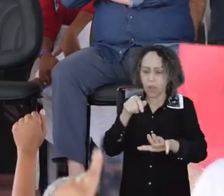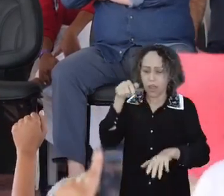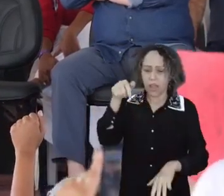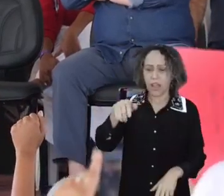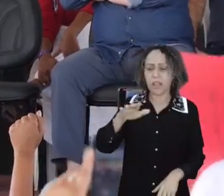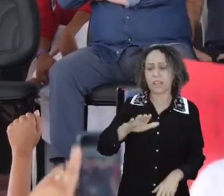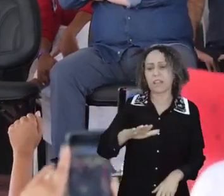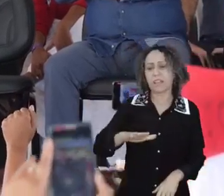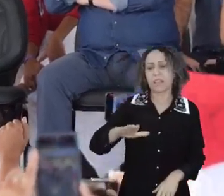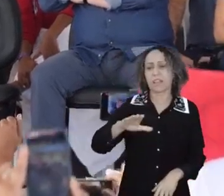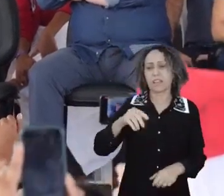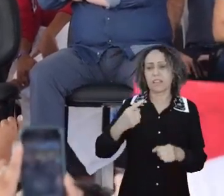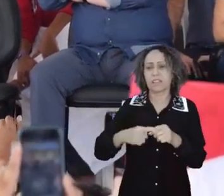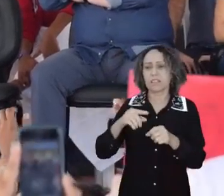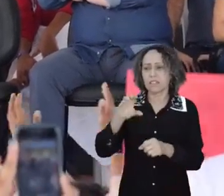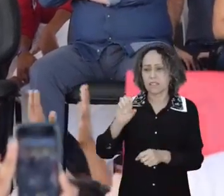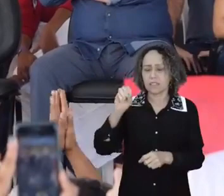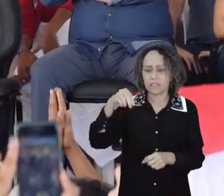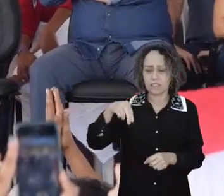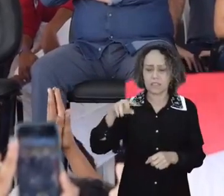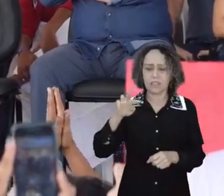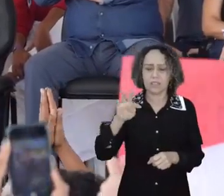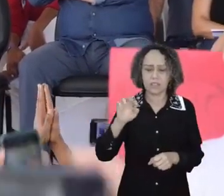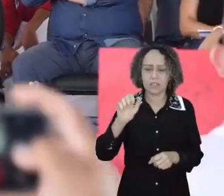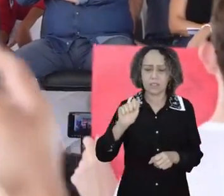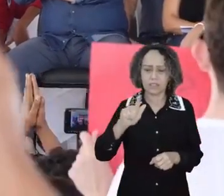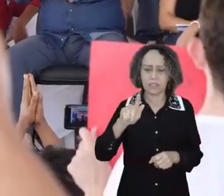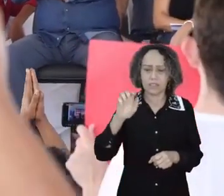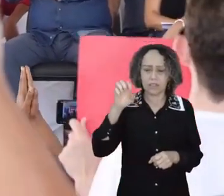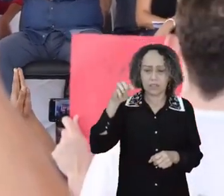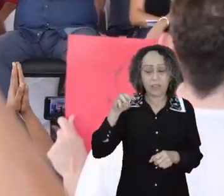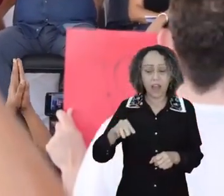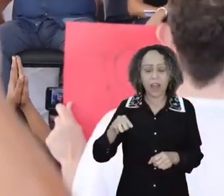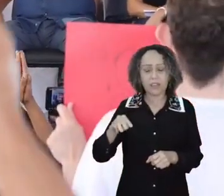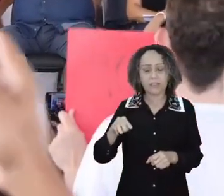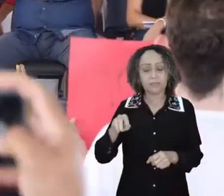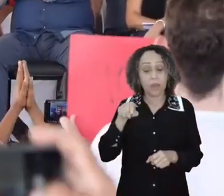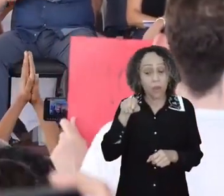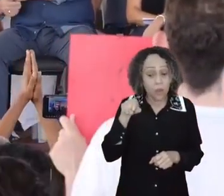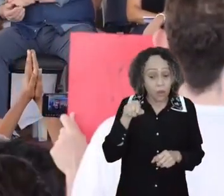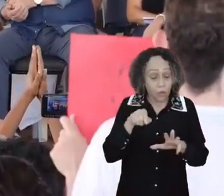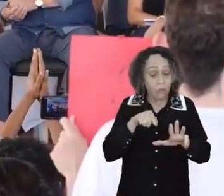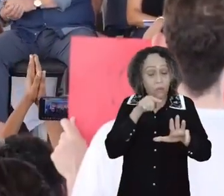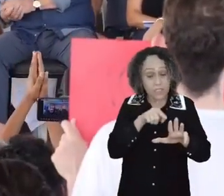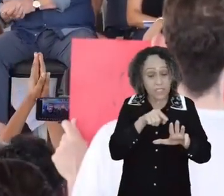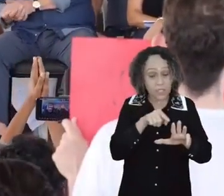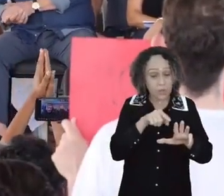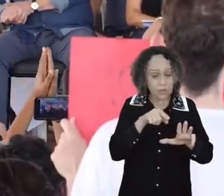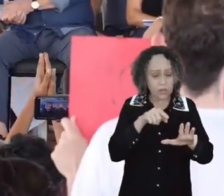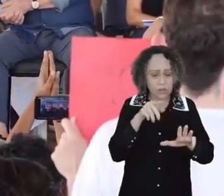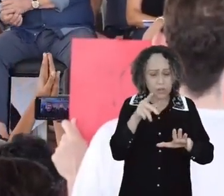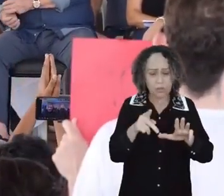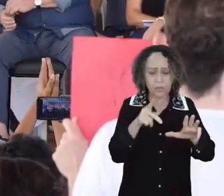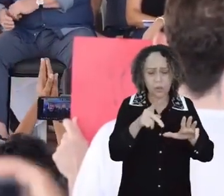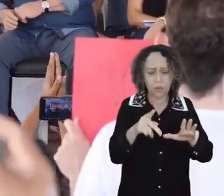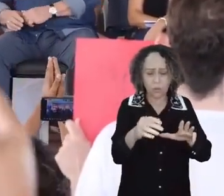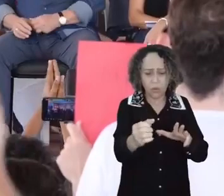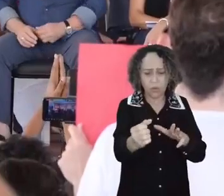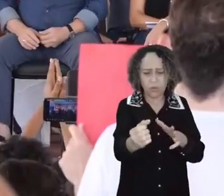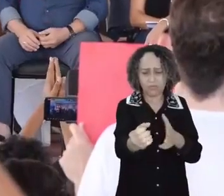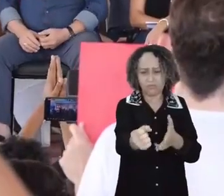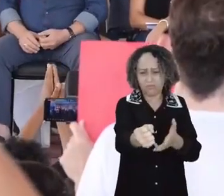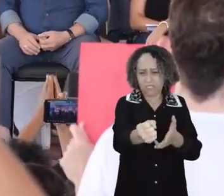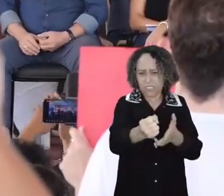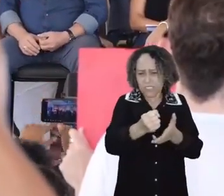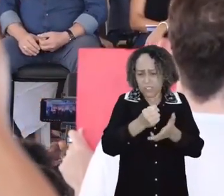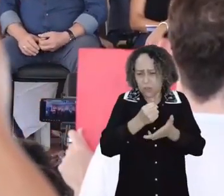o pobre no orçamento, nós também colocamos o mais pobre no orçamento. Aqui em Contagem, quando